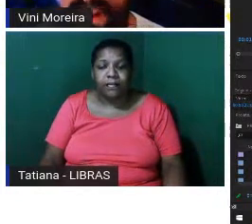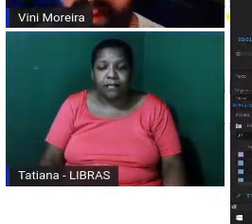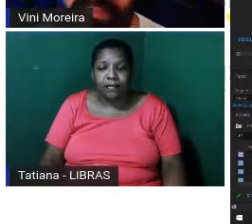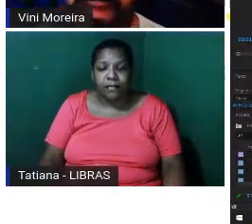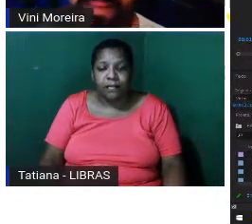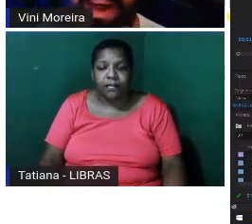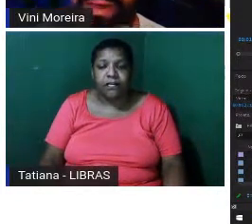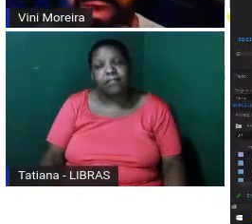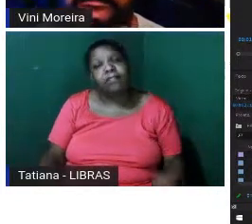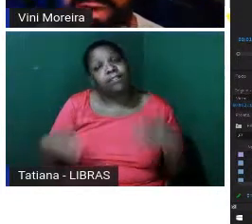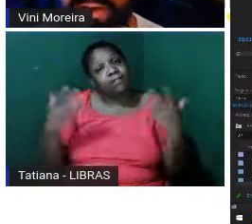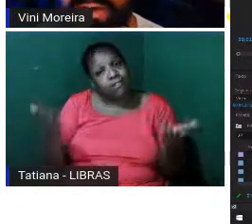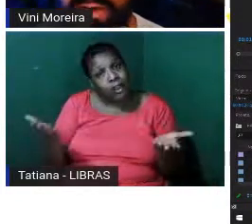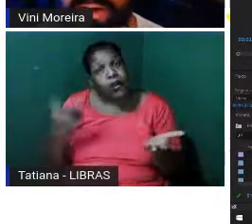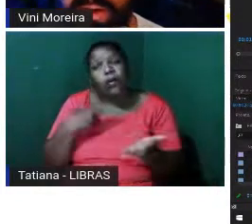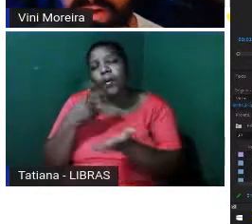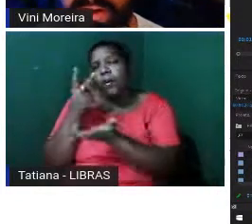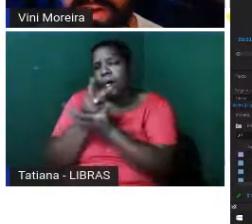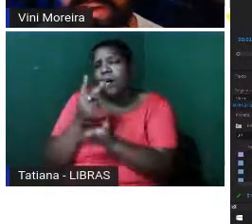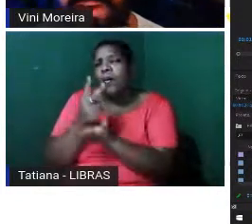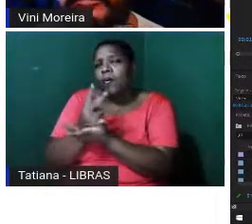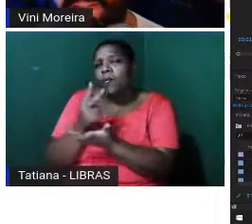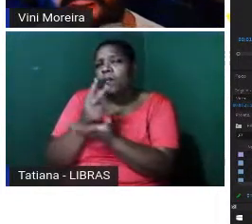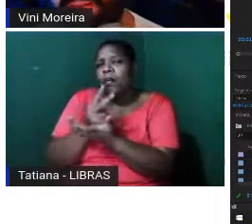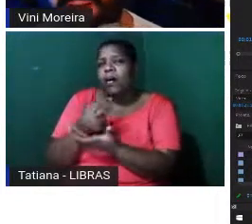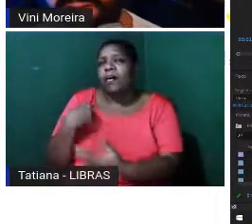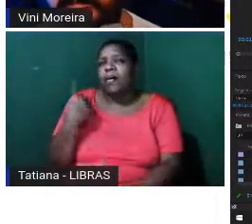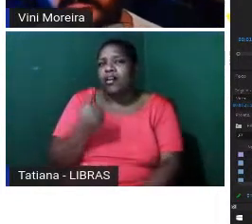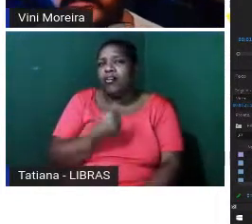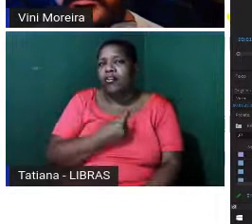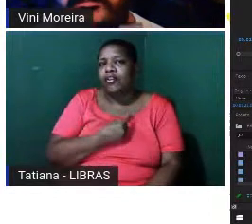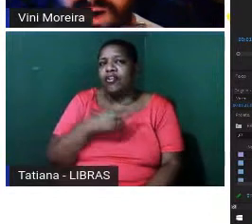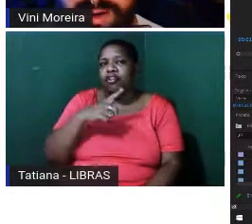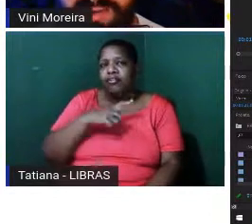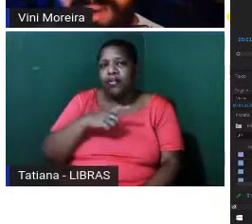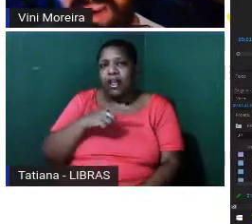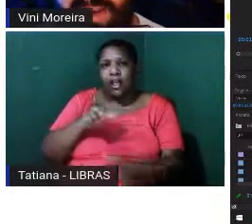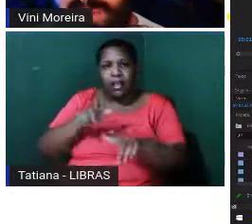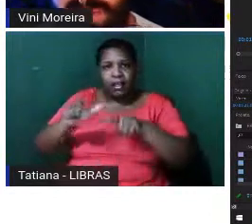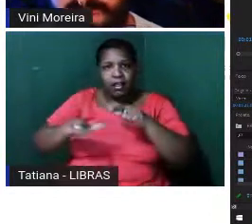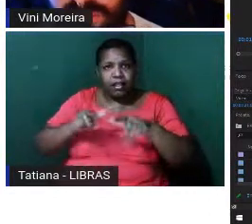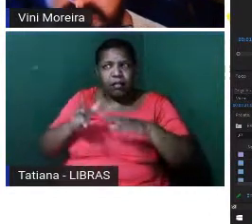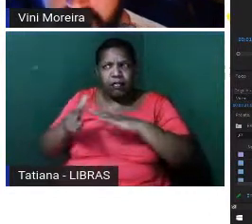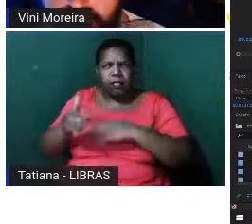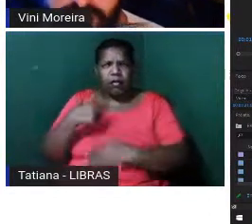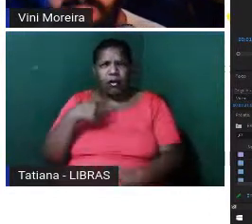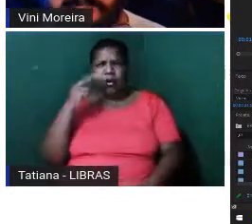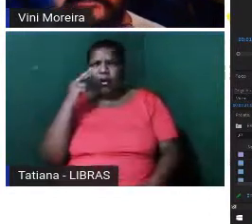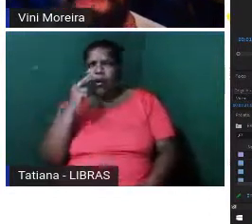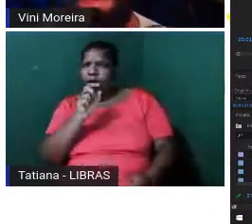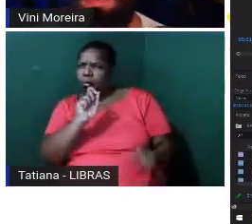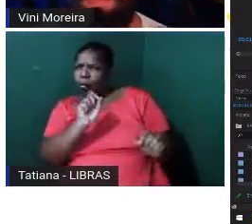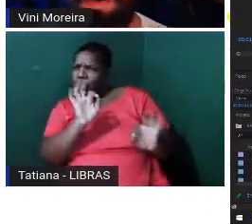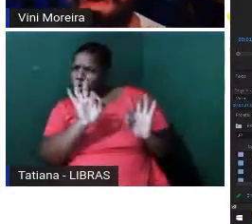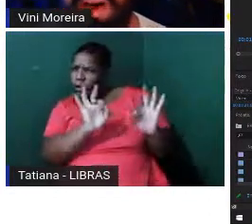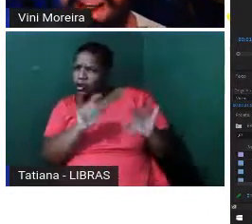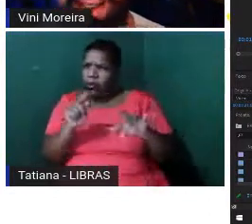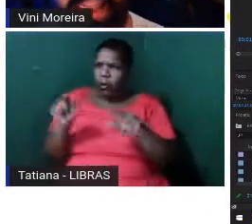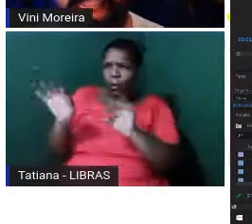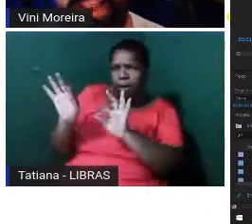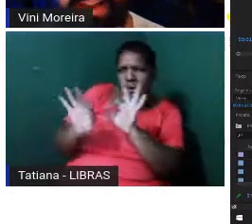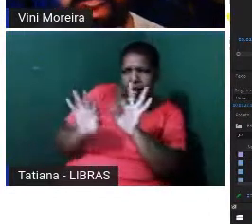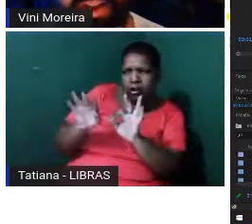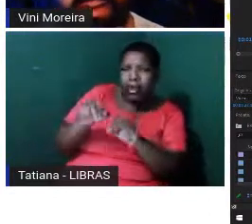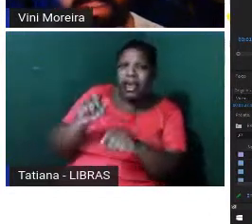o mesmo que a gente esteja trabalhando com esse som olha e falar eu posso mexer aqui um pouquinho posso do Chile um